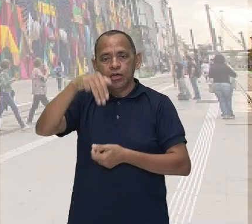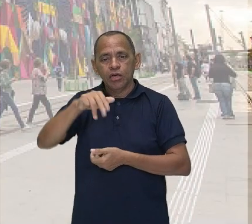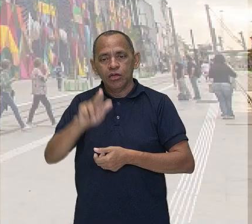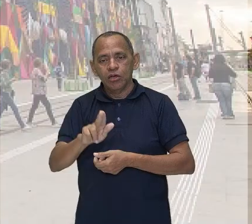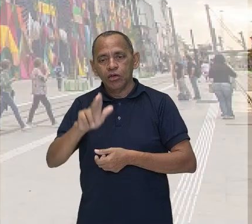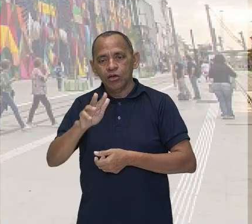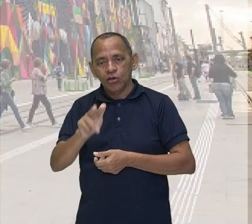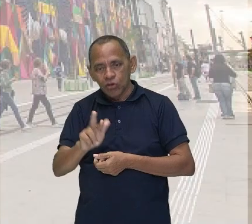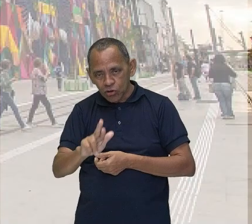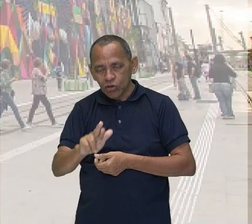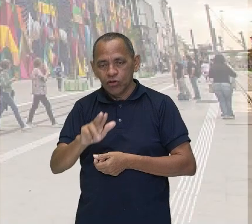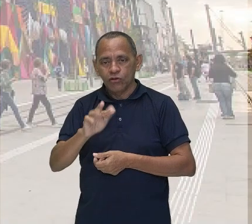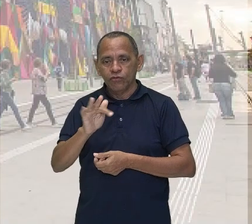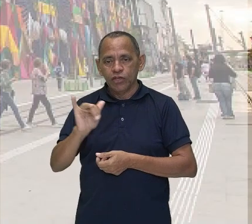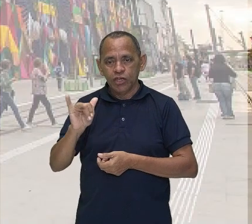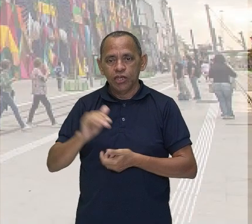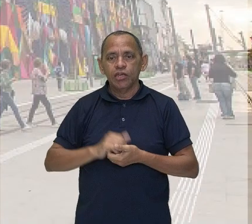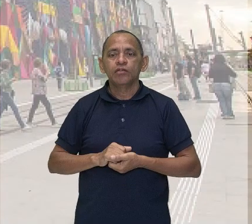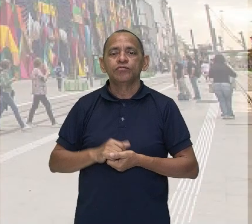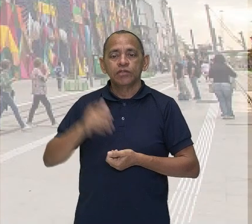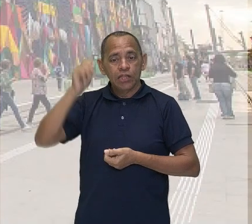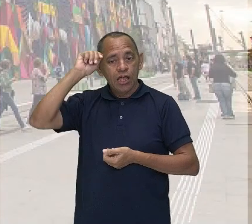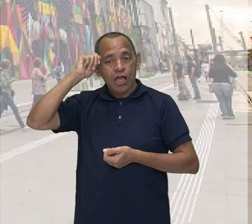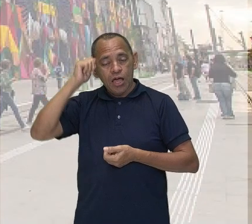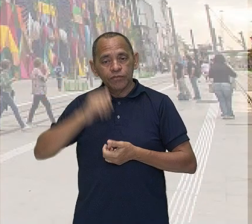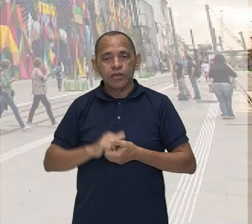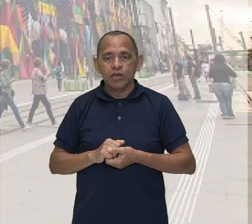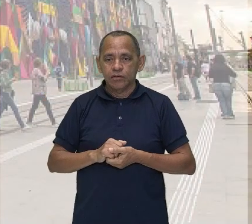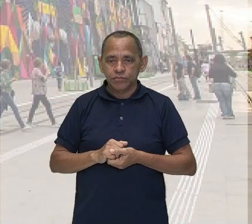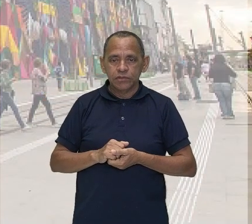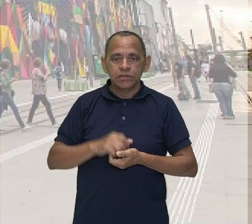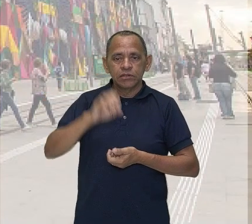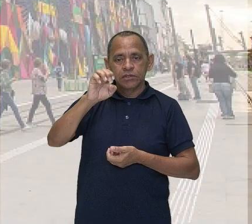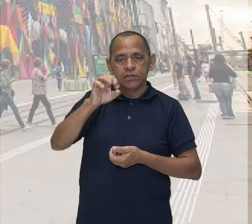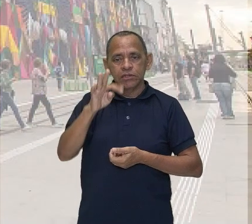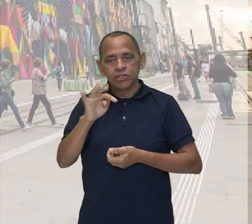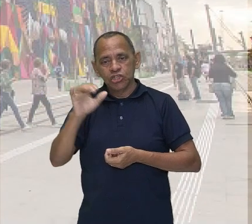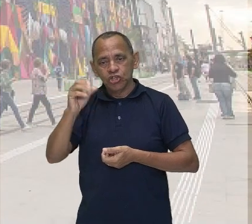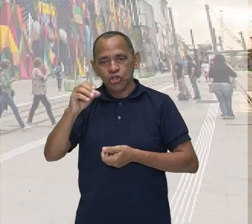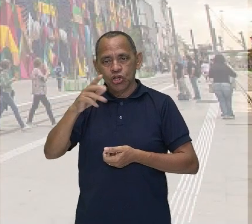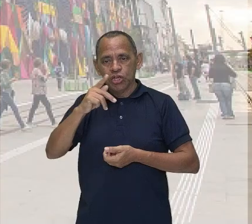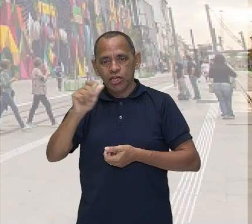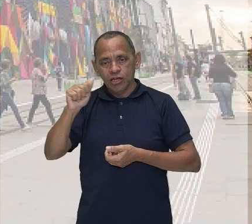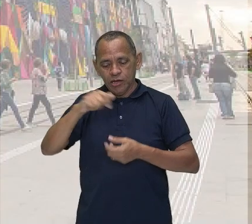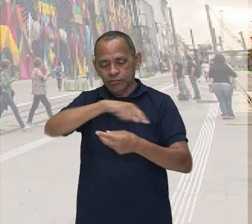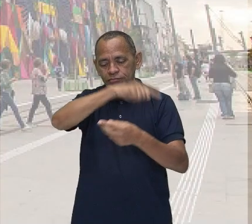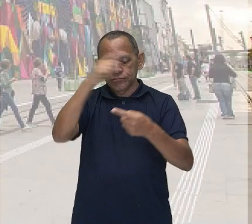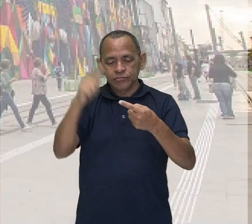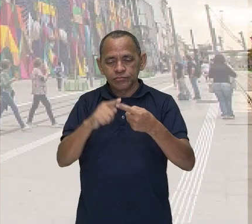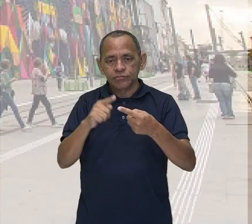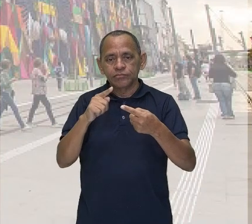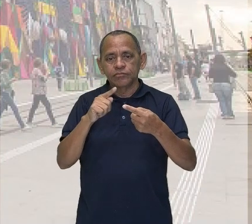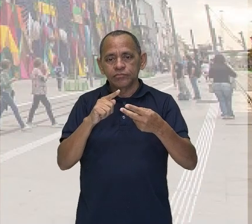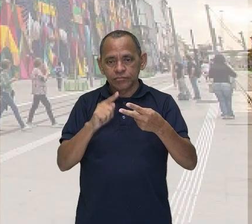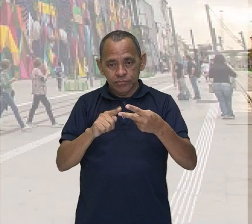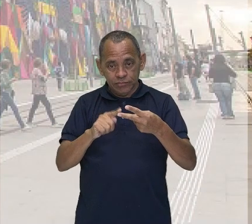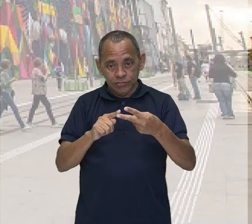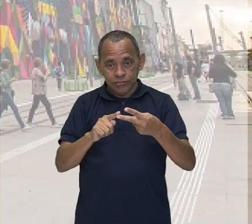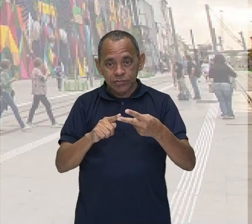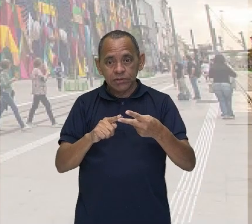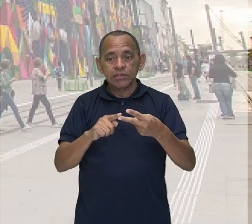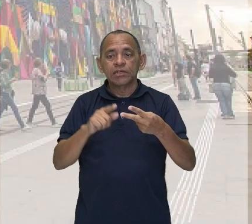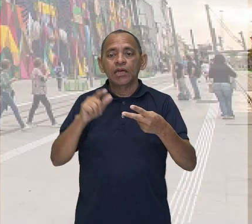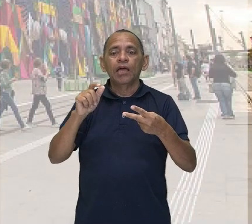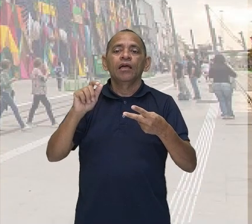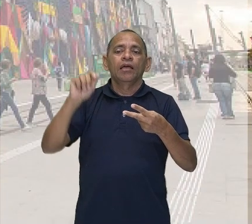Lá da África, da Etiópia, seguido por um da tribo Karen, tá? Lá da Tailândia, da Ásia.